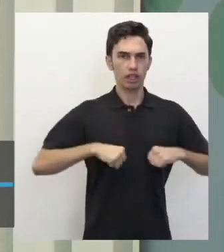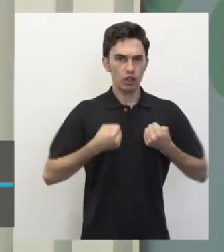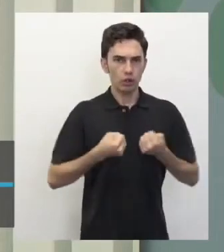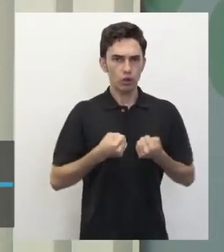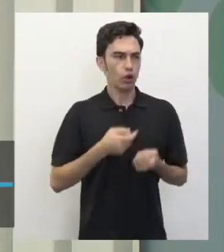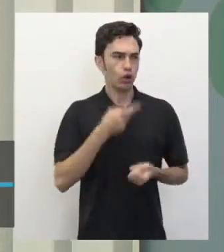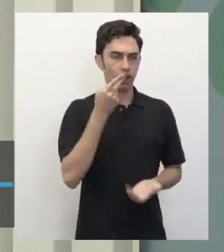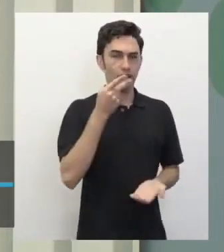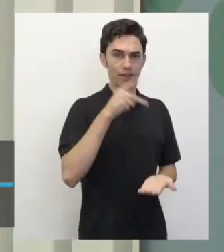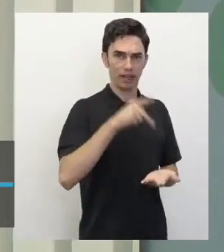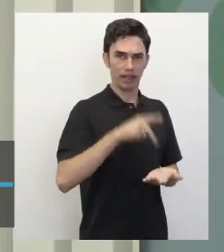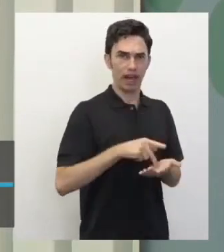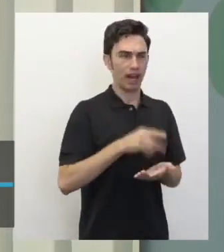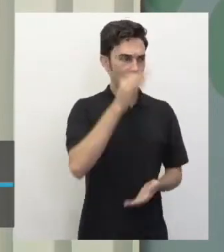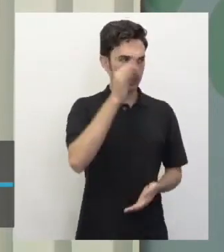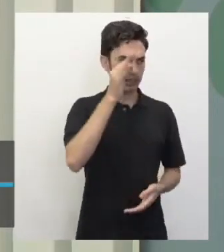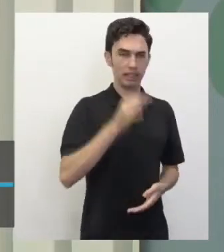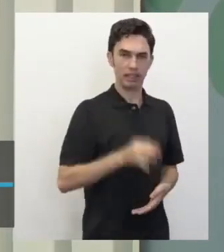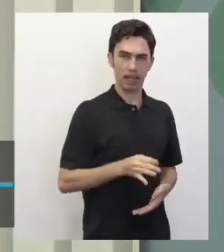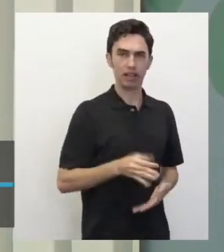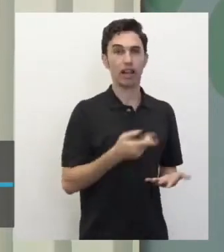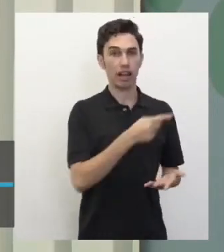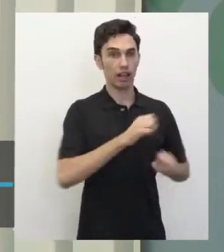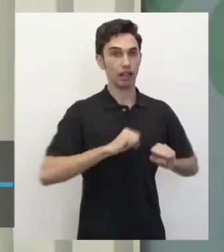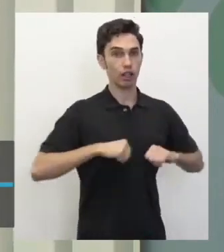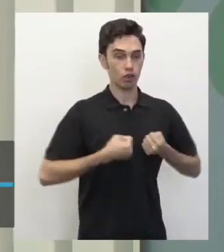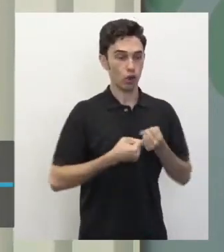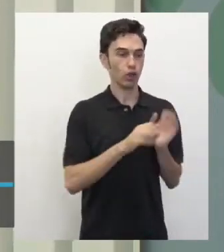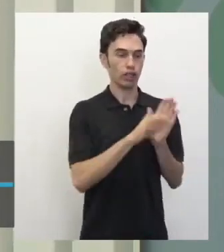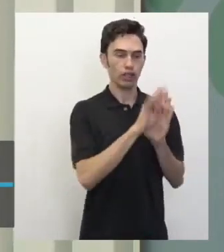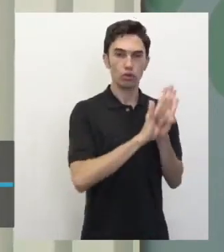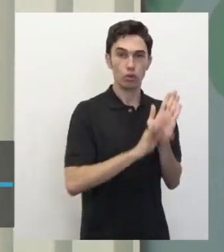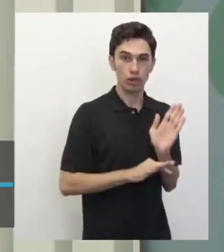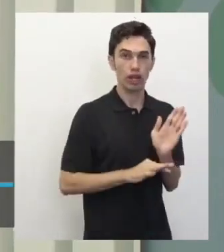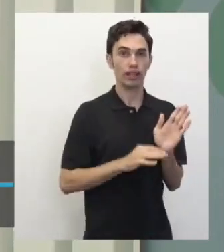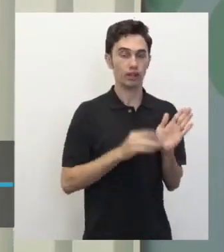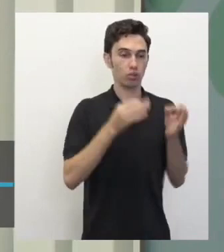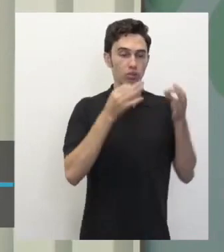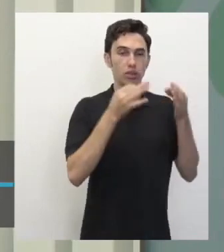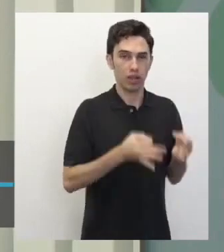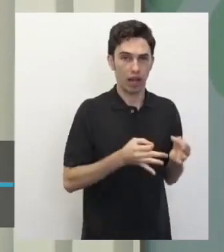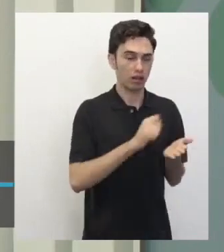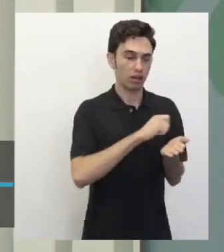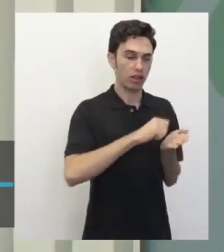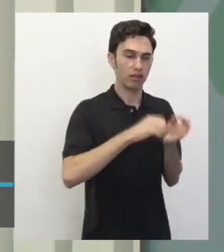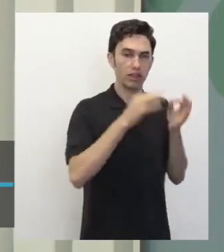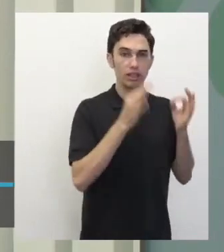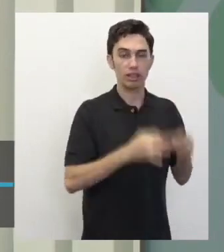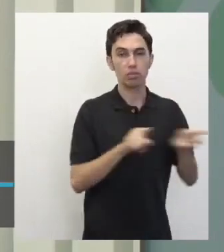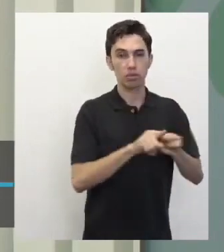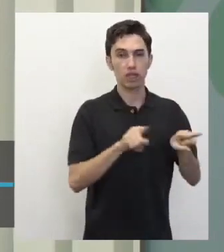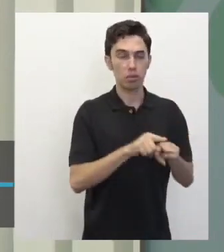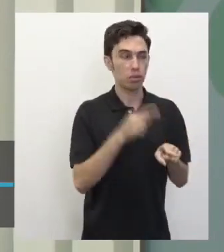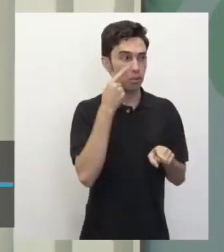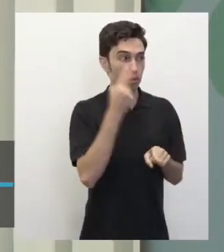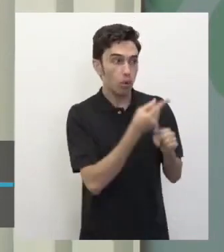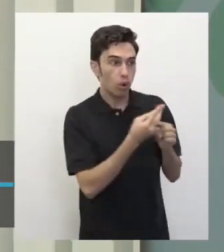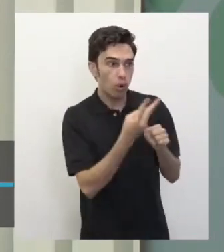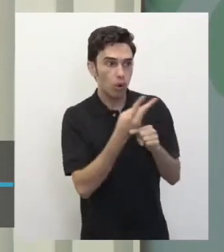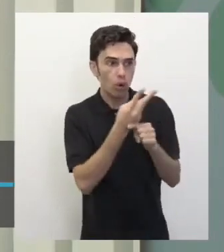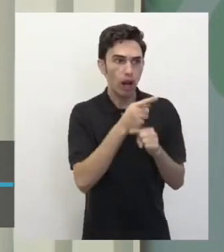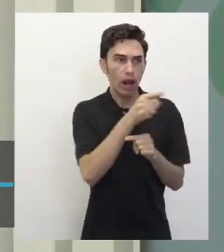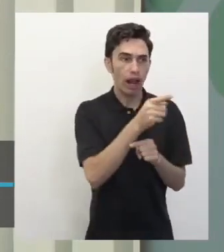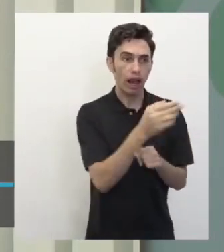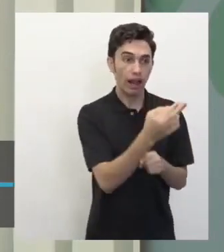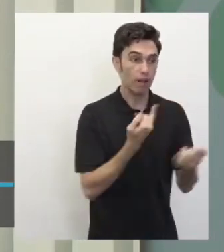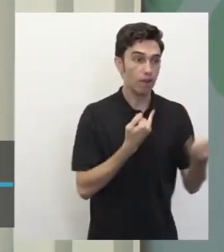busca que a linguagem dele seja objetiva e que tenha muitas fontes confiáveis. Se acontecer um acidente no centro de